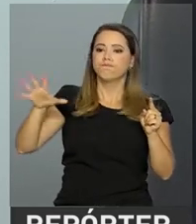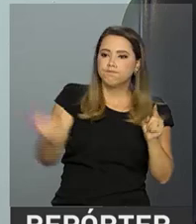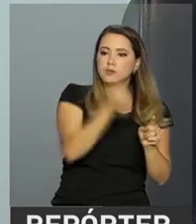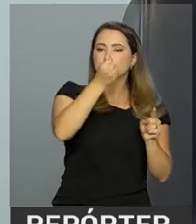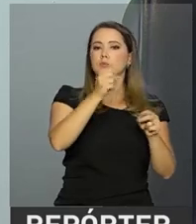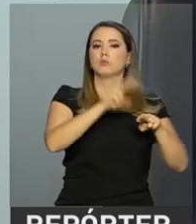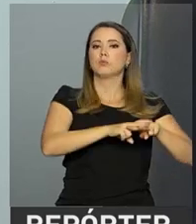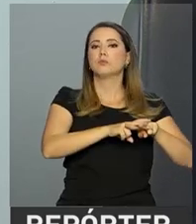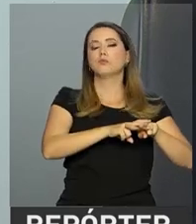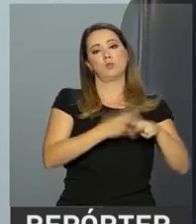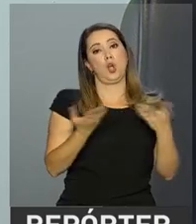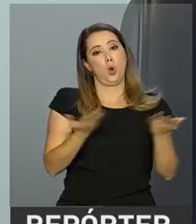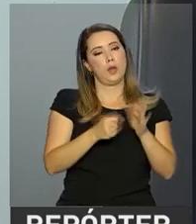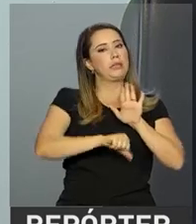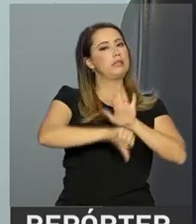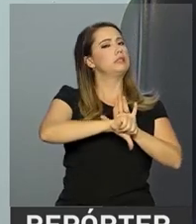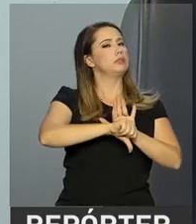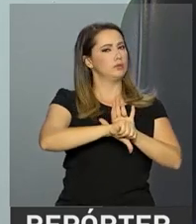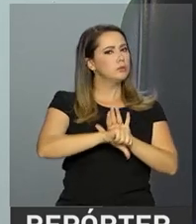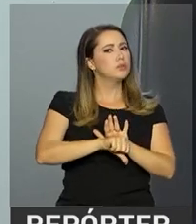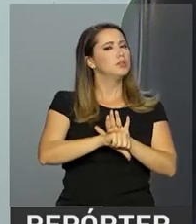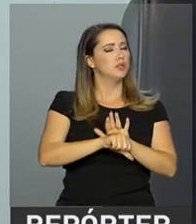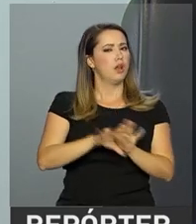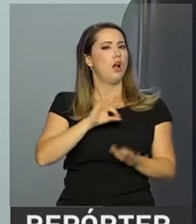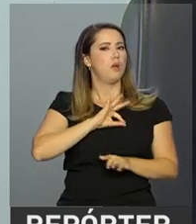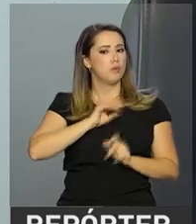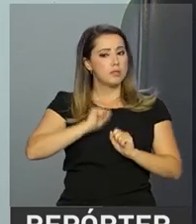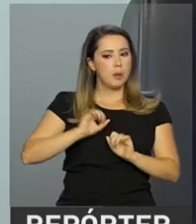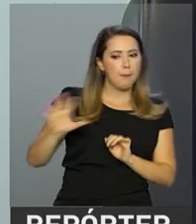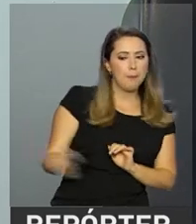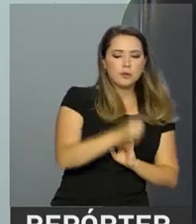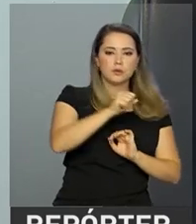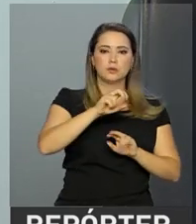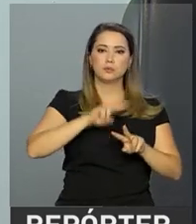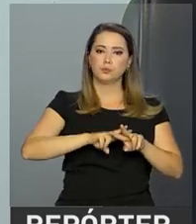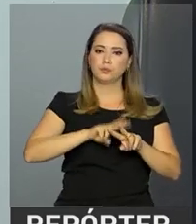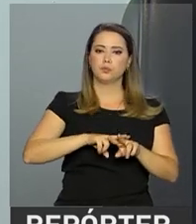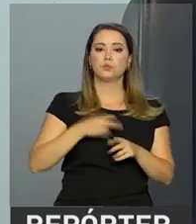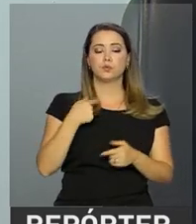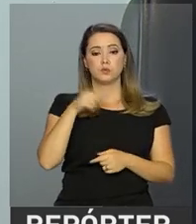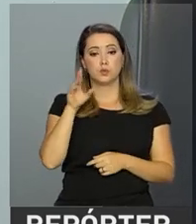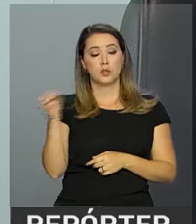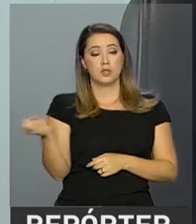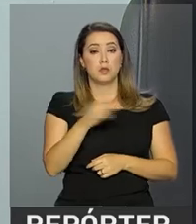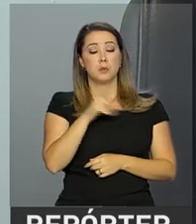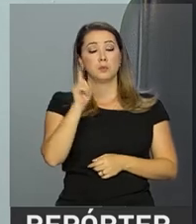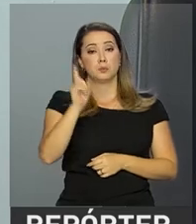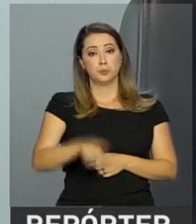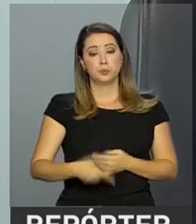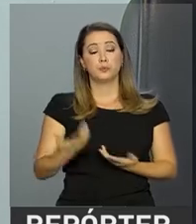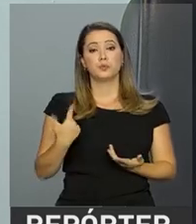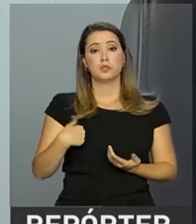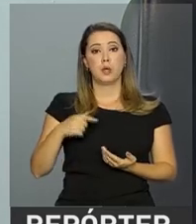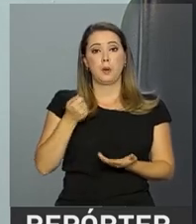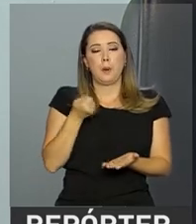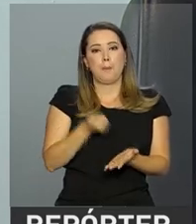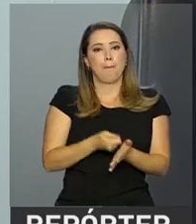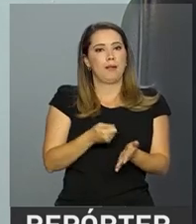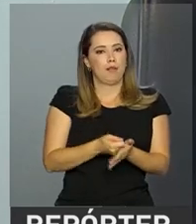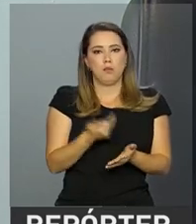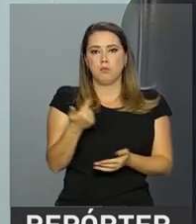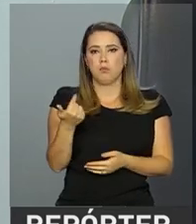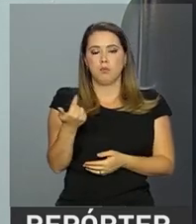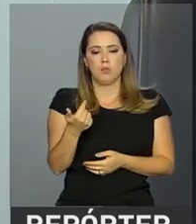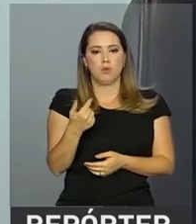em crime. Então, agora, a polícia pode prender em flagrante. E a novidade é que a fiança não pode